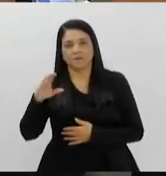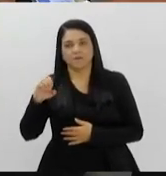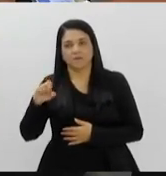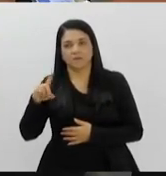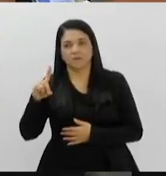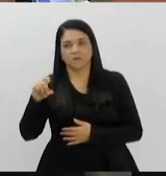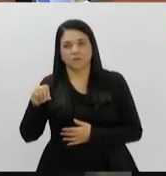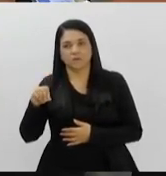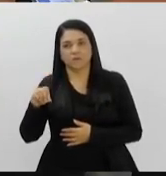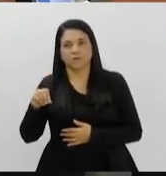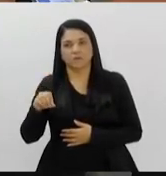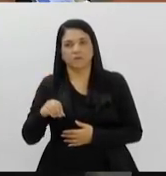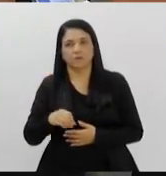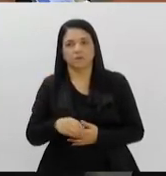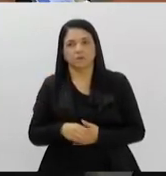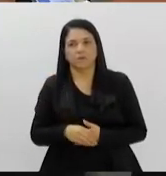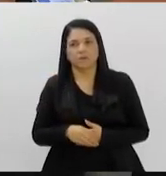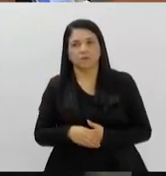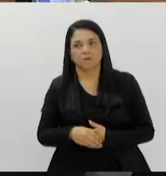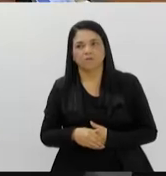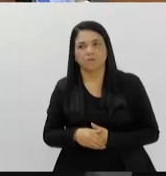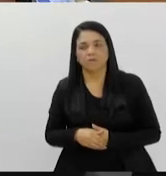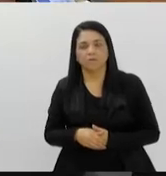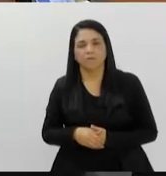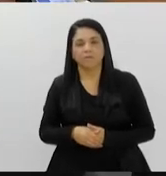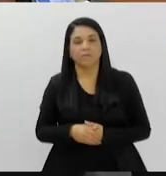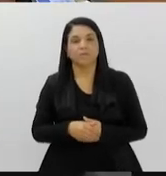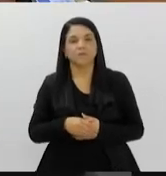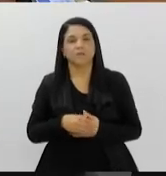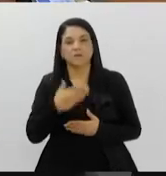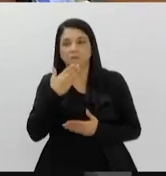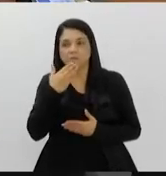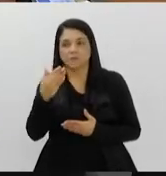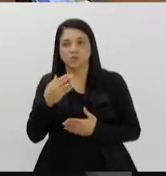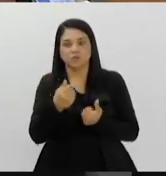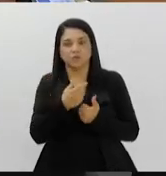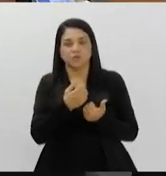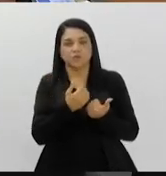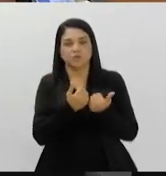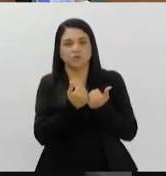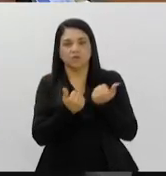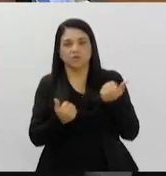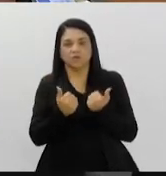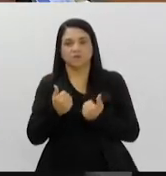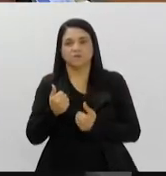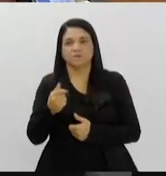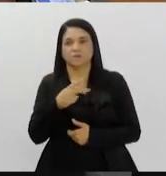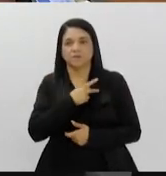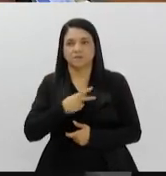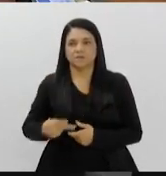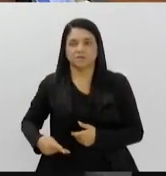mais online. Convocamos o vice-presidente Macedinho.